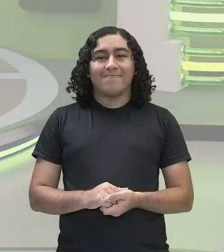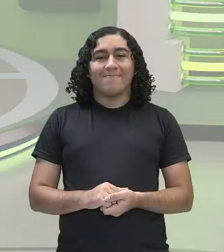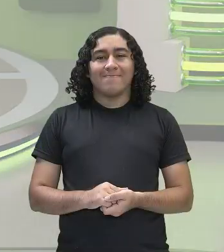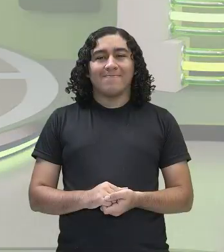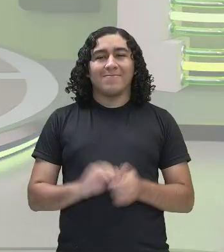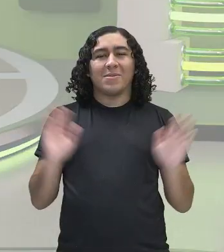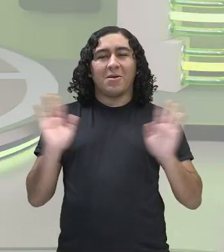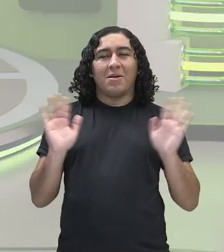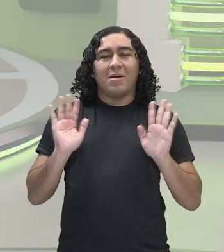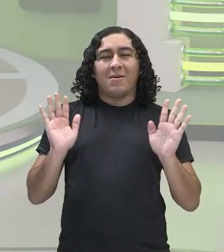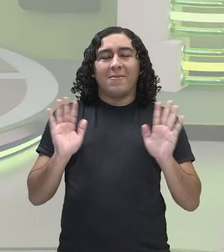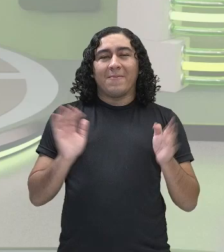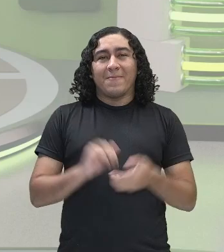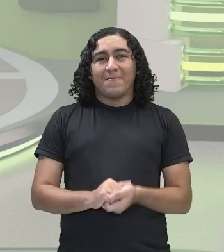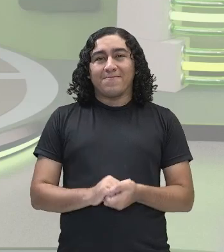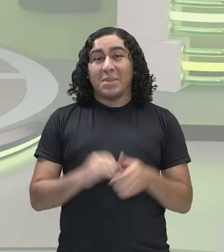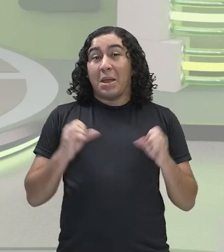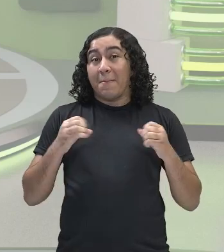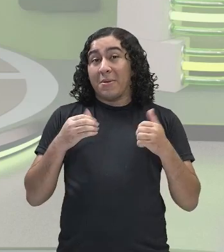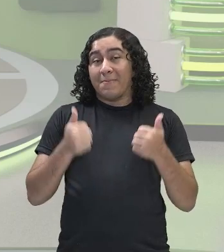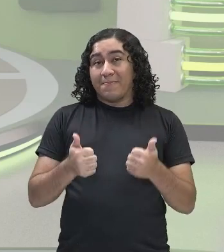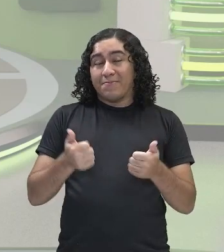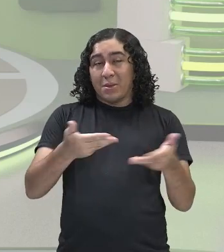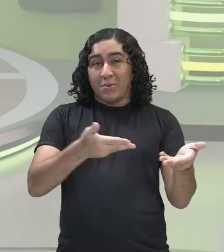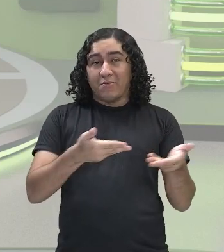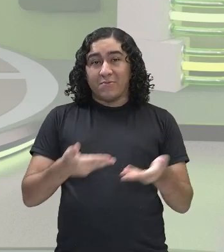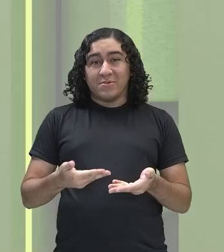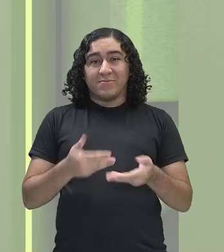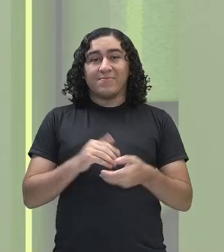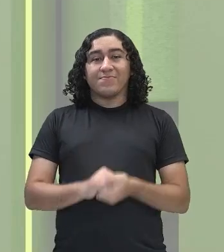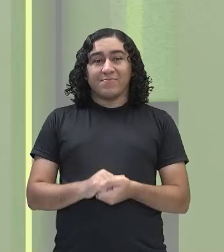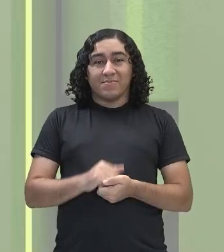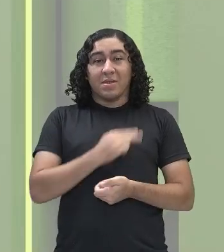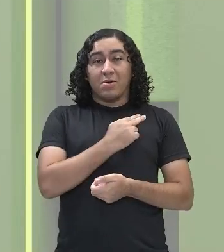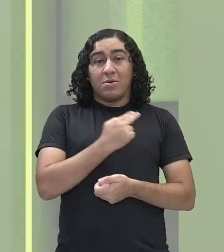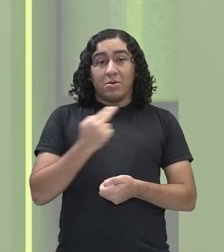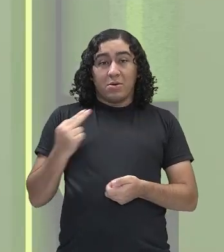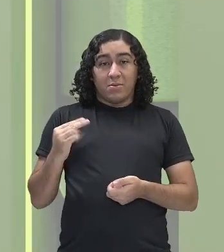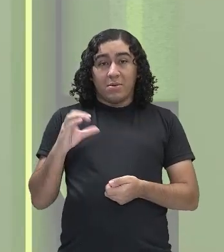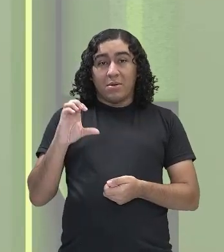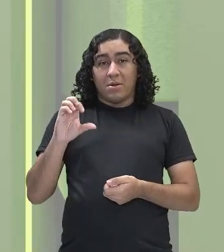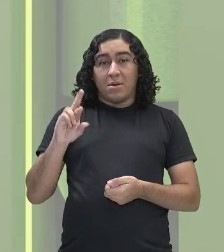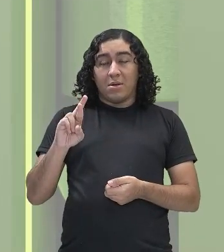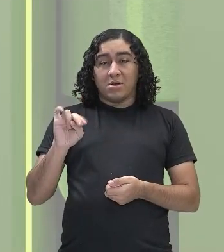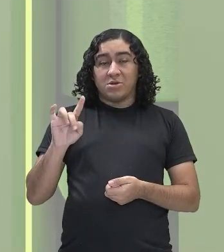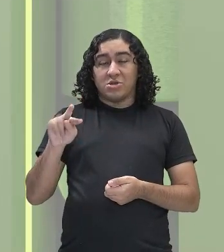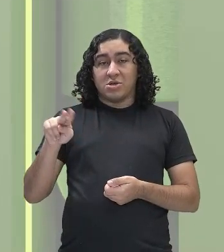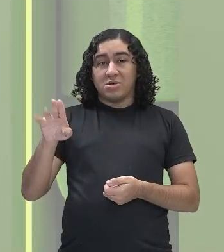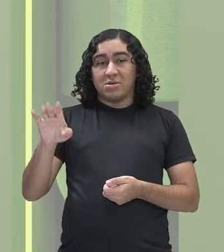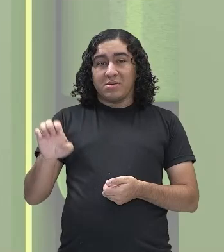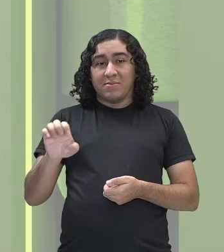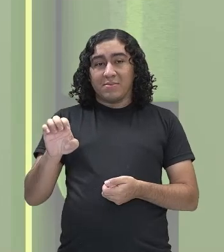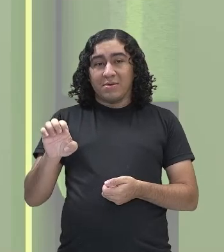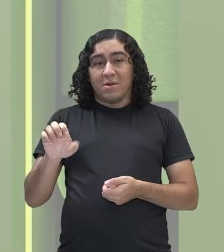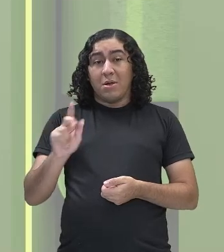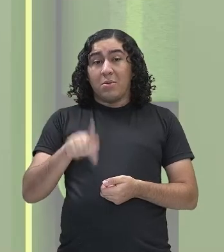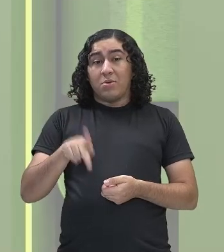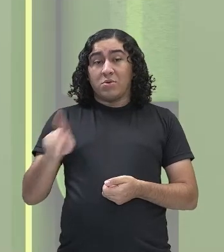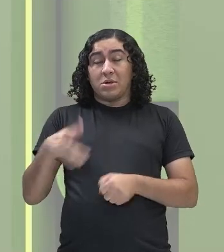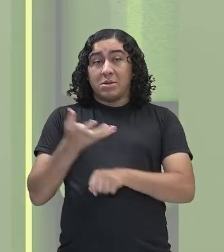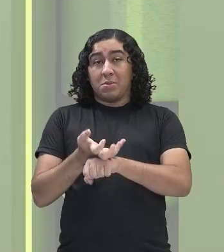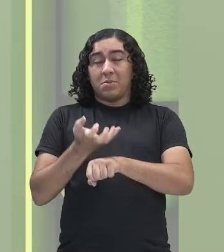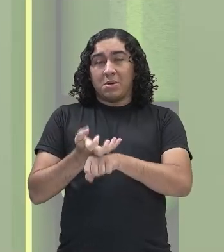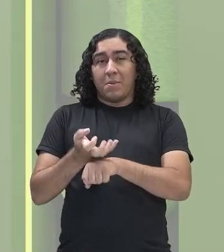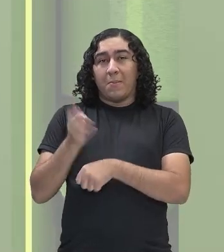Olá, como vão todos? Sejam muito bem-vindos. Eu sou a professora Cristiane Oliveira, sua professora de Biologia,